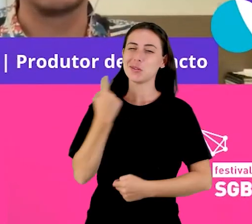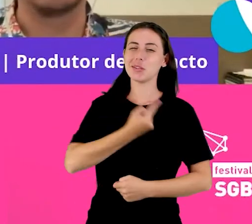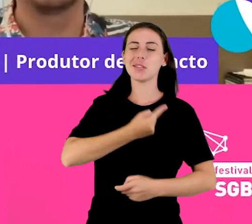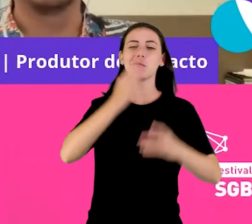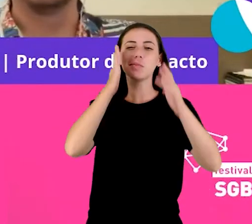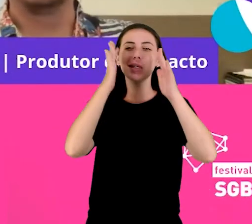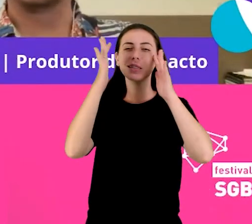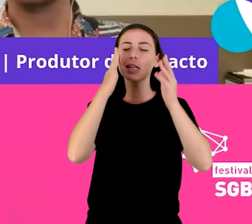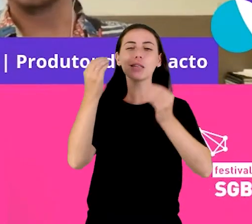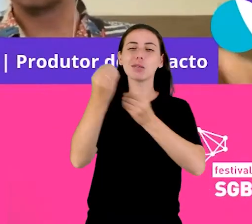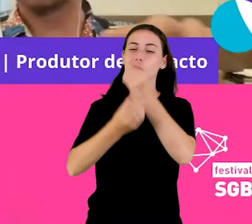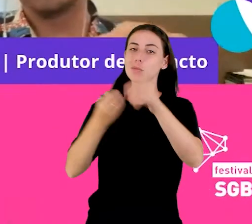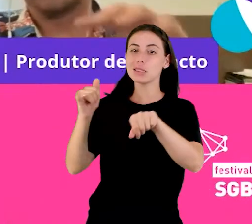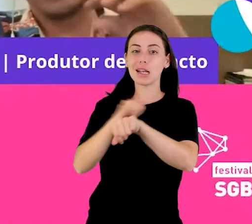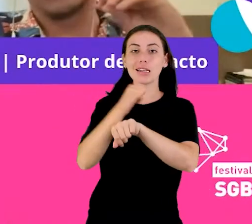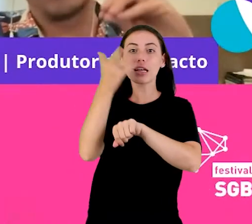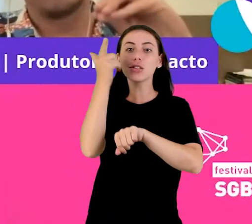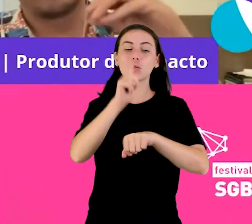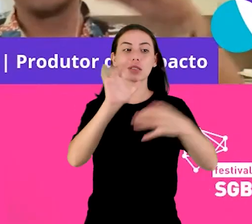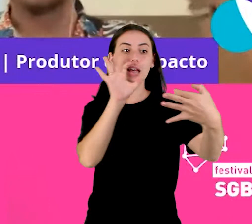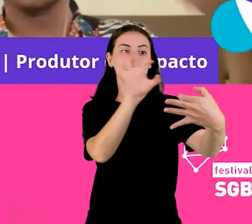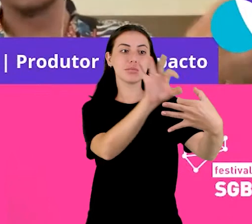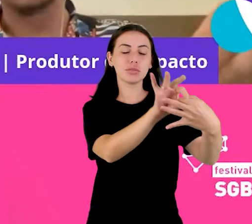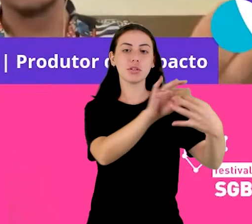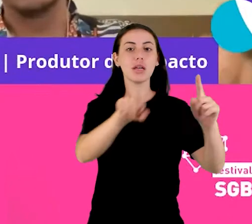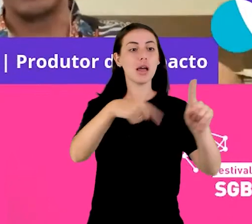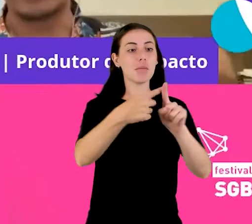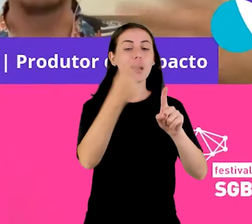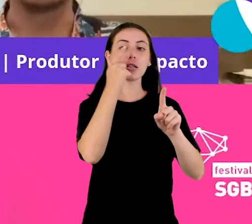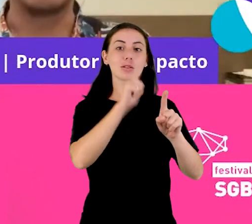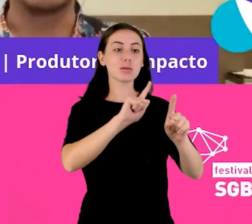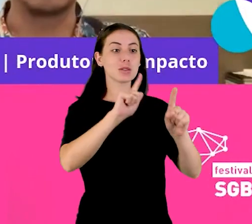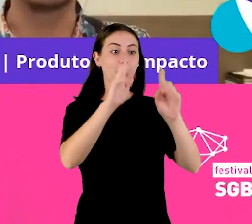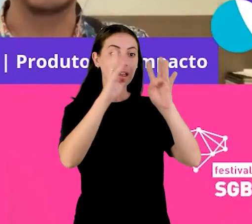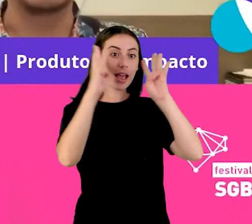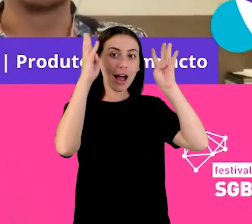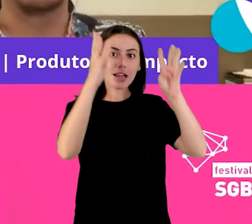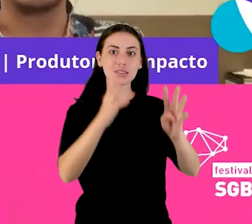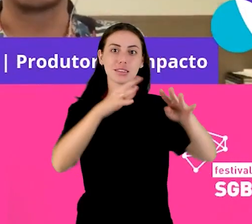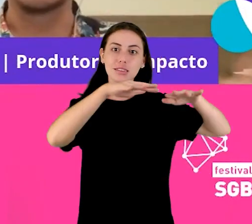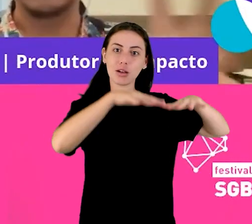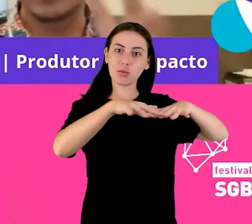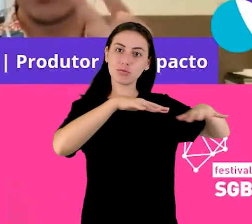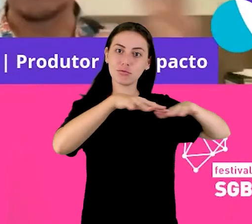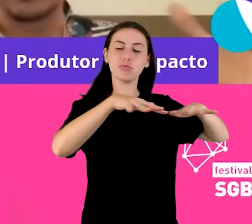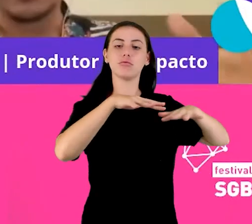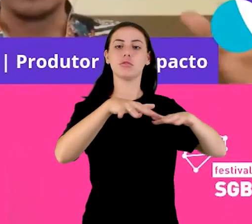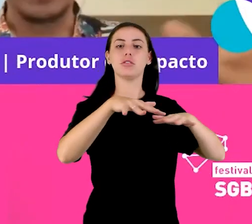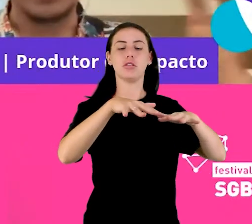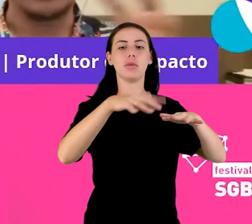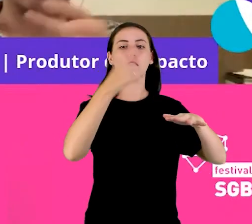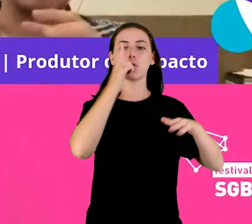está há muito tempo. Então, a gente pensou em como promover alianças e dar também visibilidade para essas redes, movimentos, conseguir fazer com que o